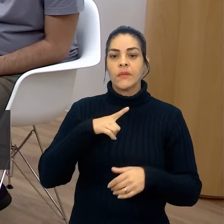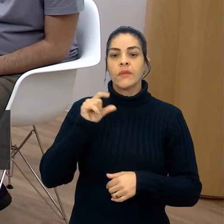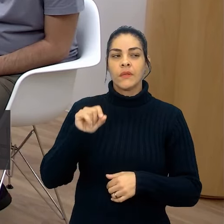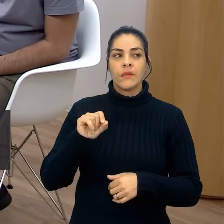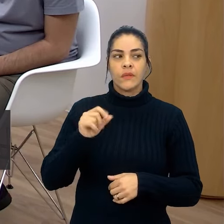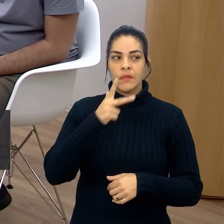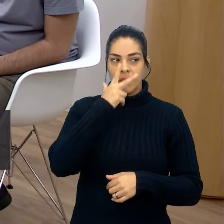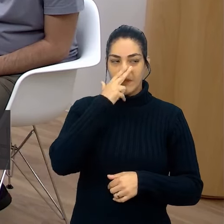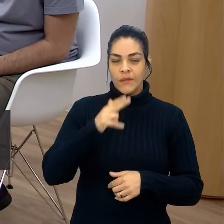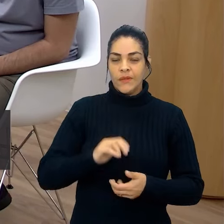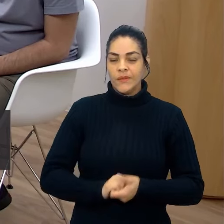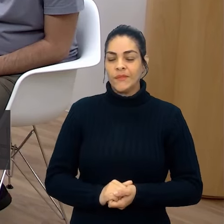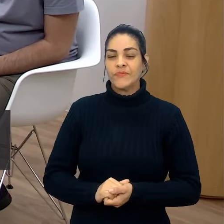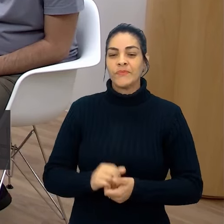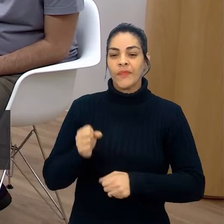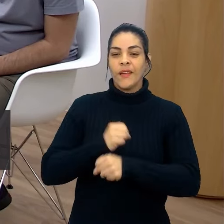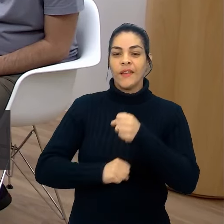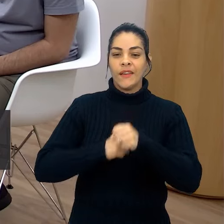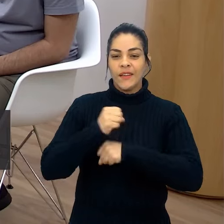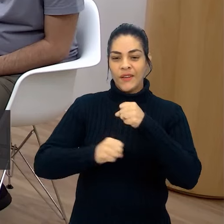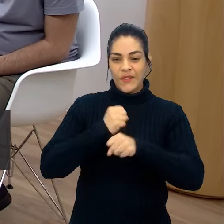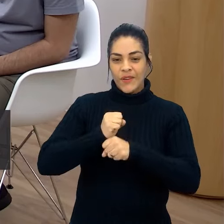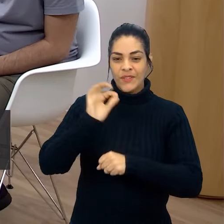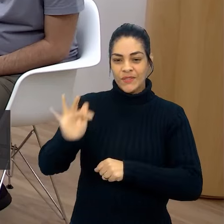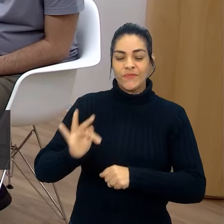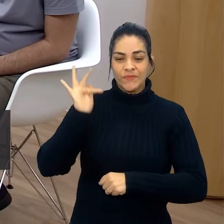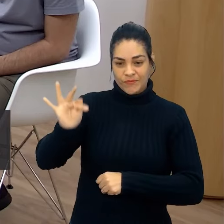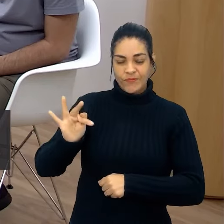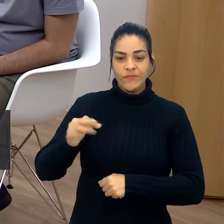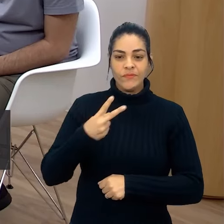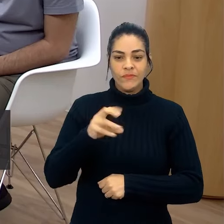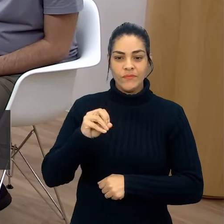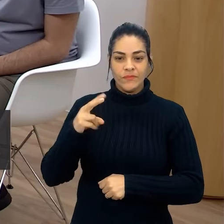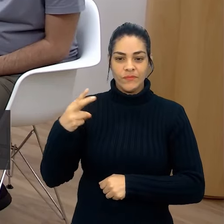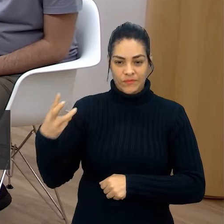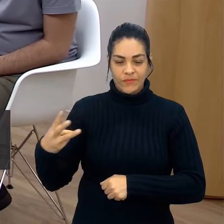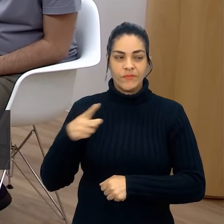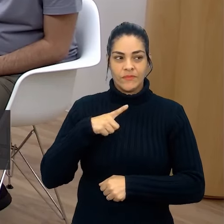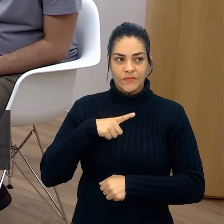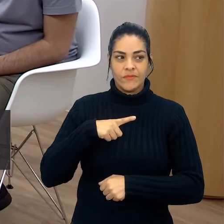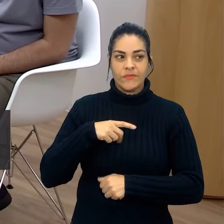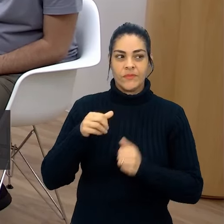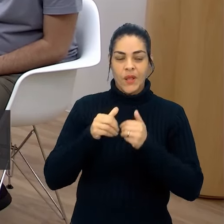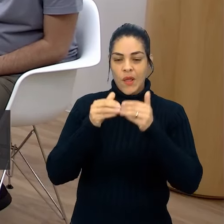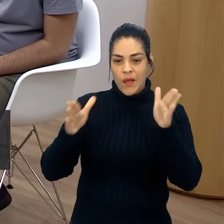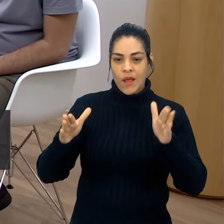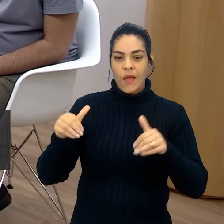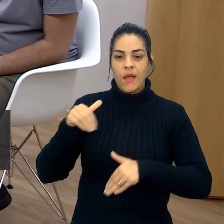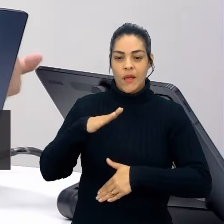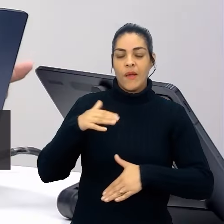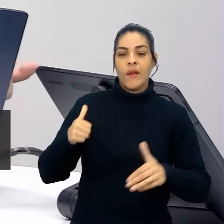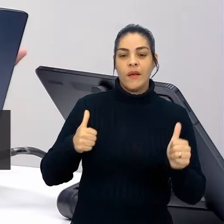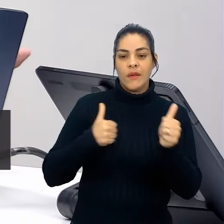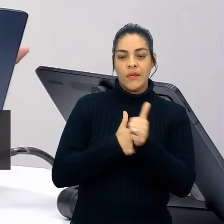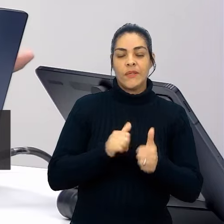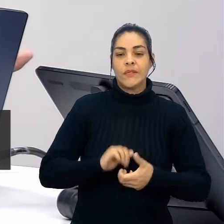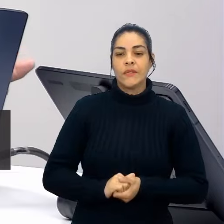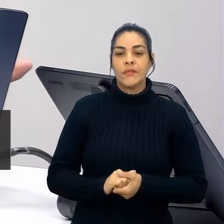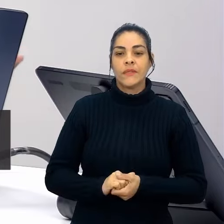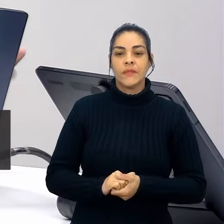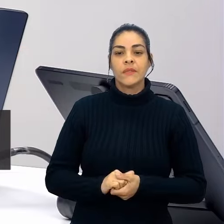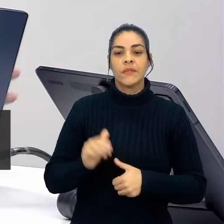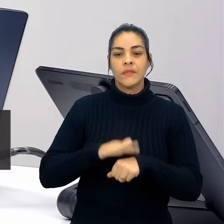que... E se o ano que vem isso for abrindo leques mais próximos à área acadêmica, trazendo o professor